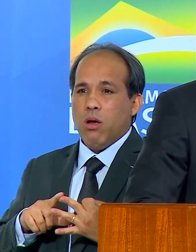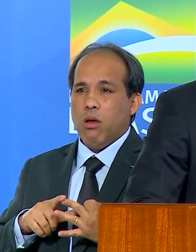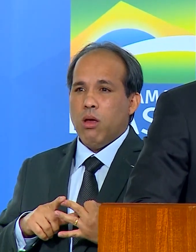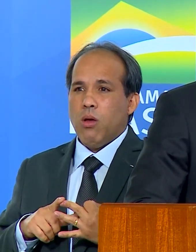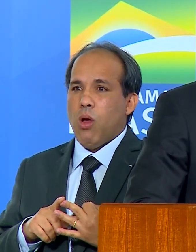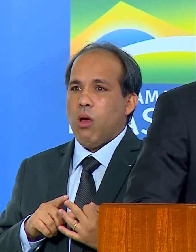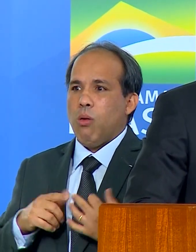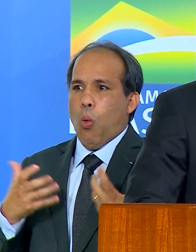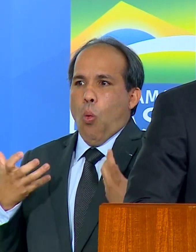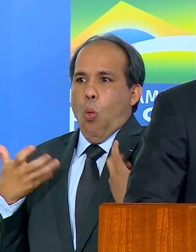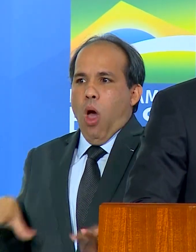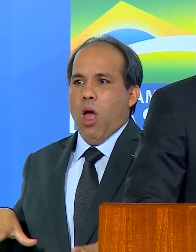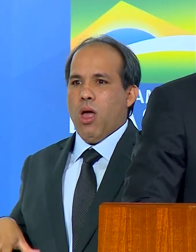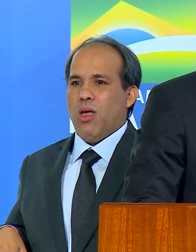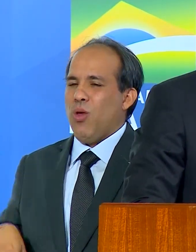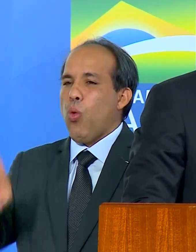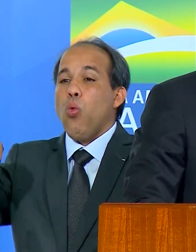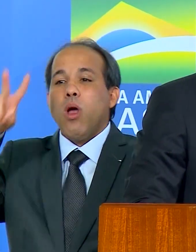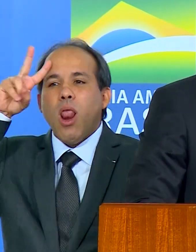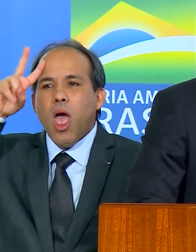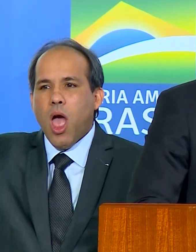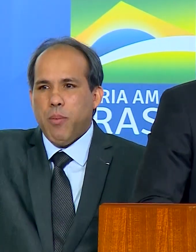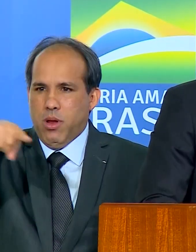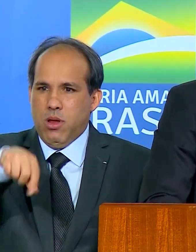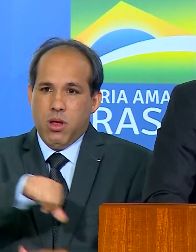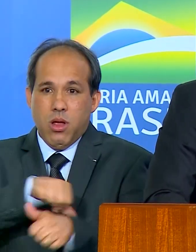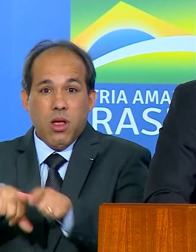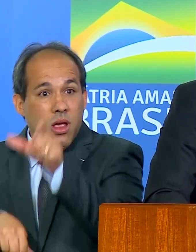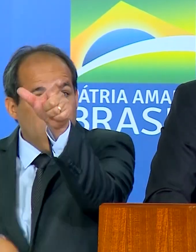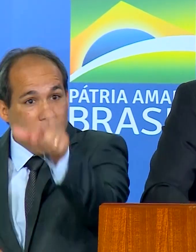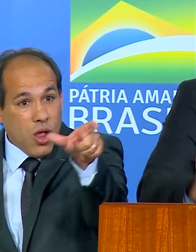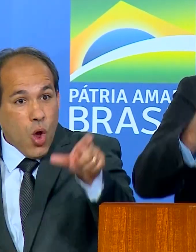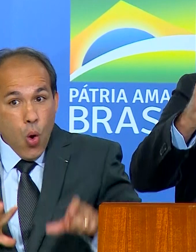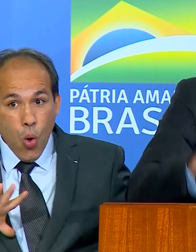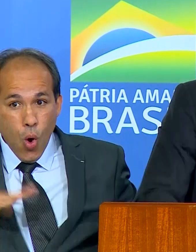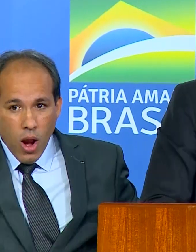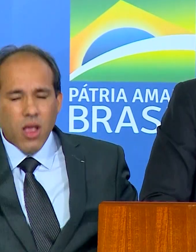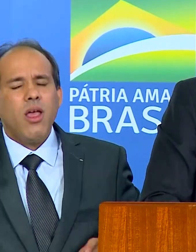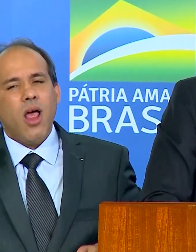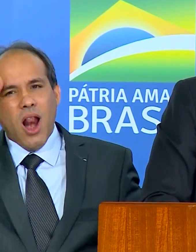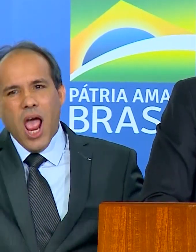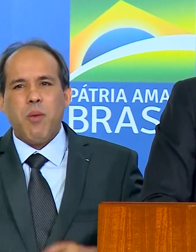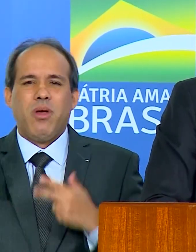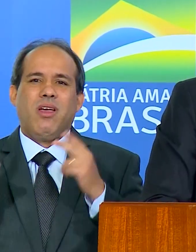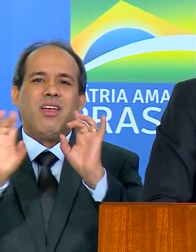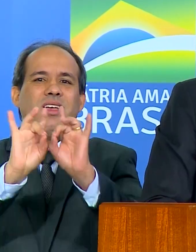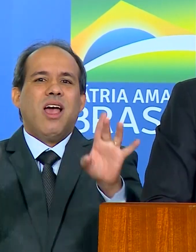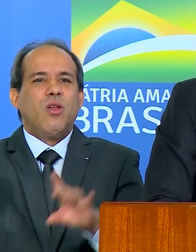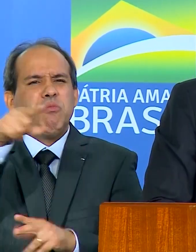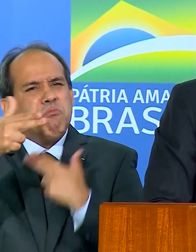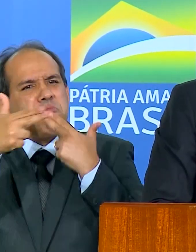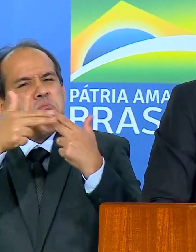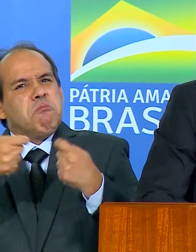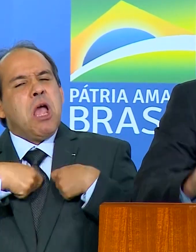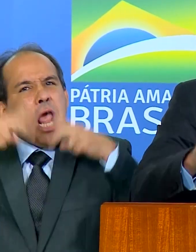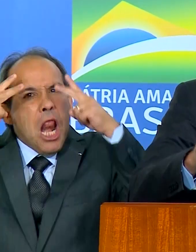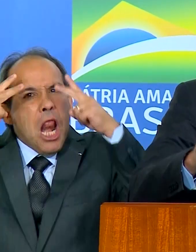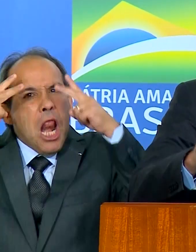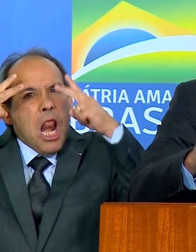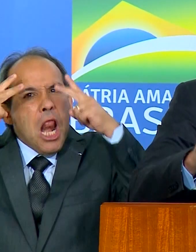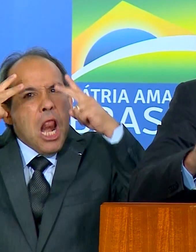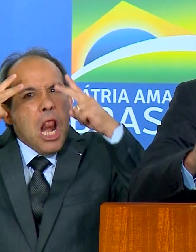jamais se lembrará nós nos lembraremos sempre de todos vocês muito obrigado por esse